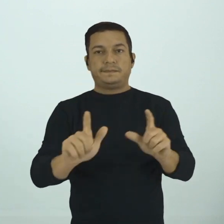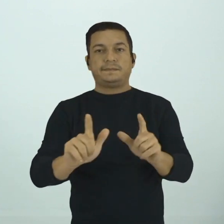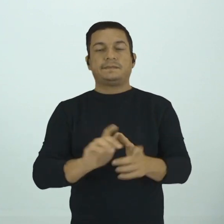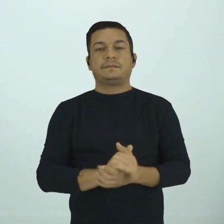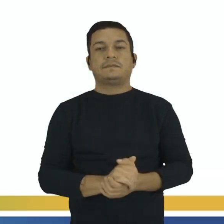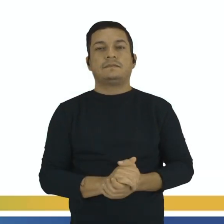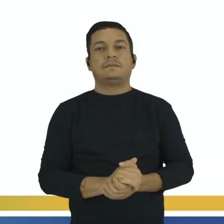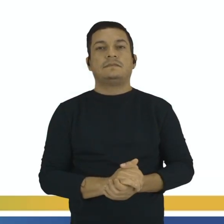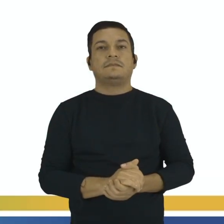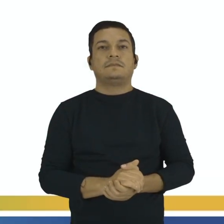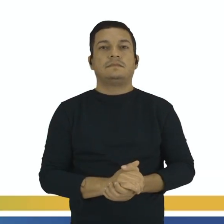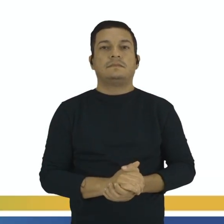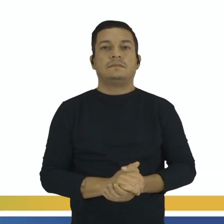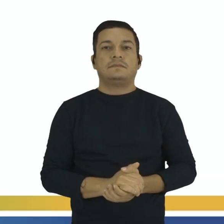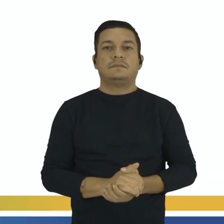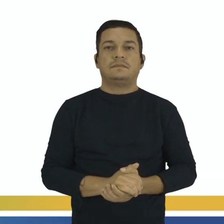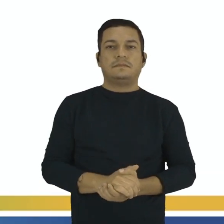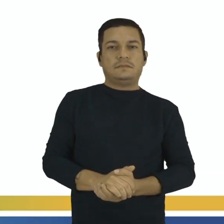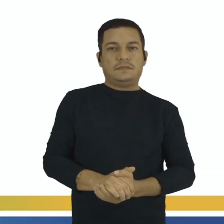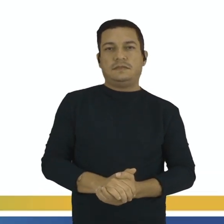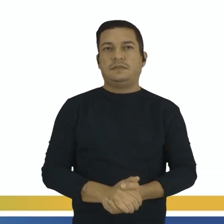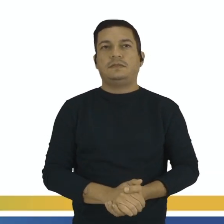slide.